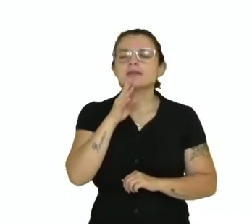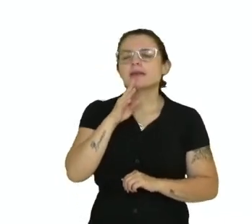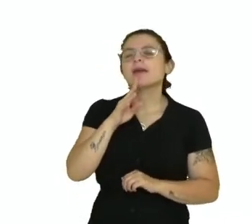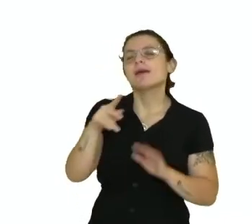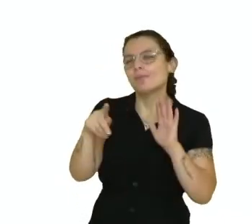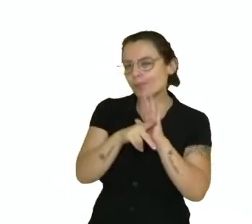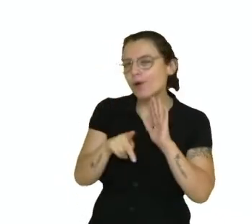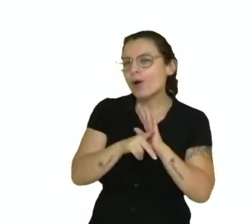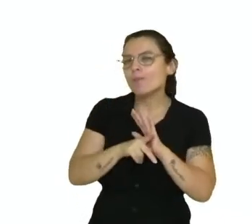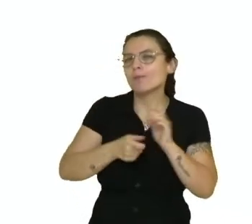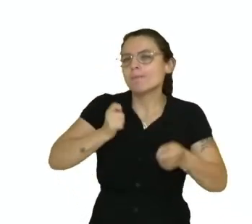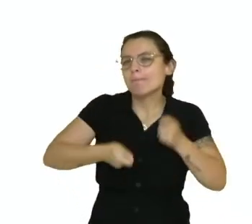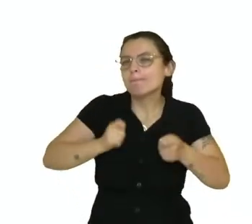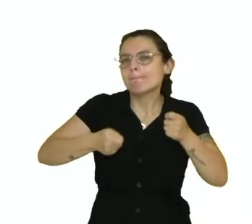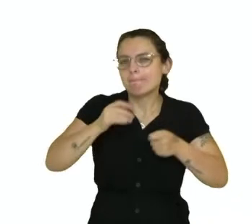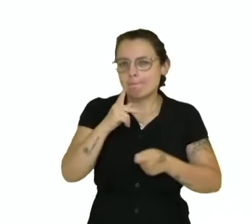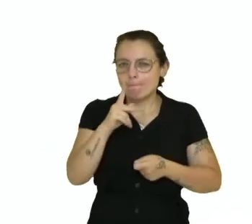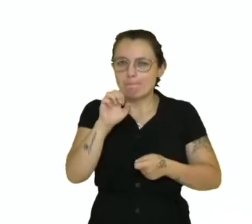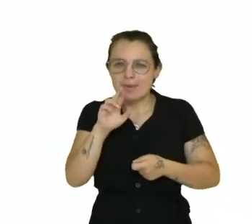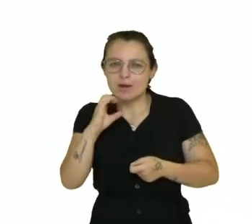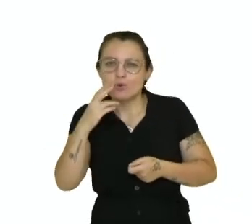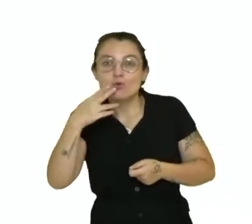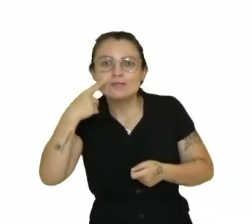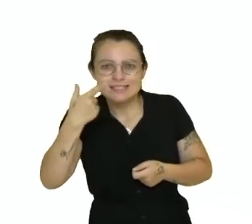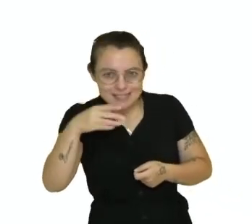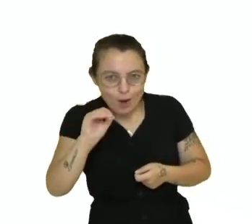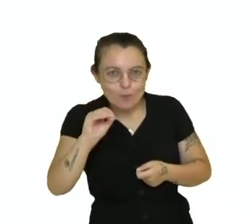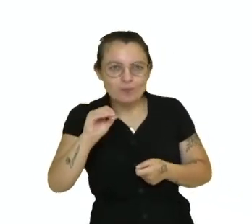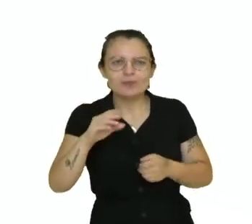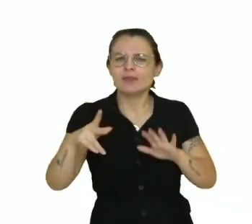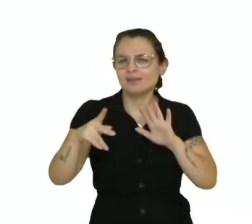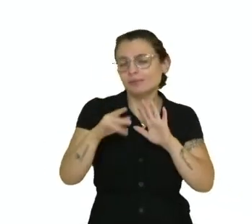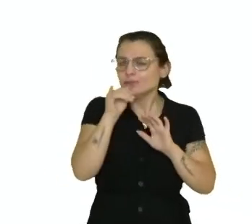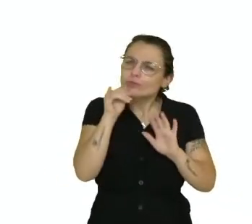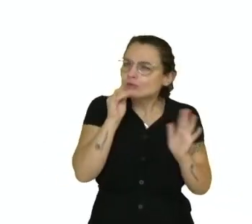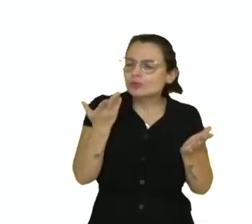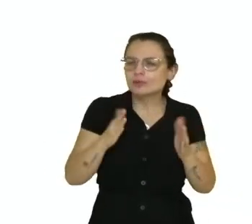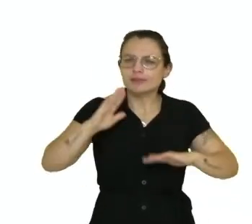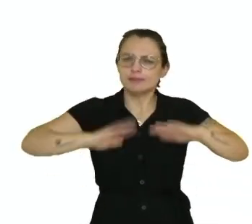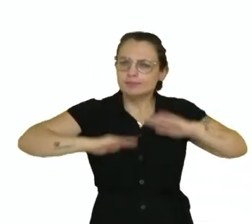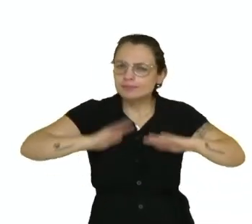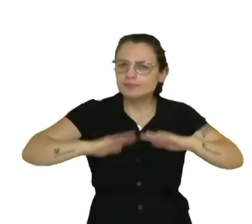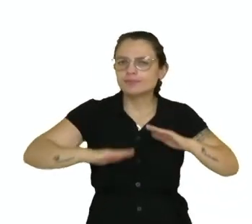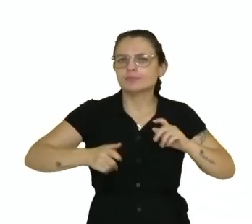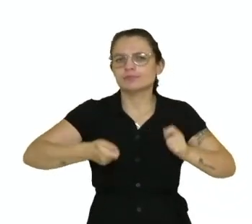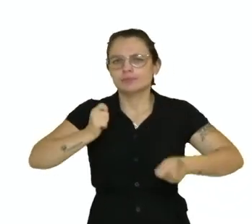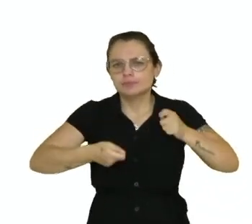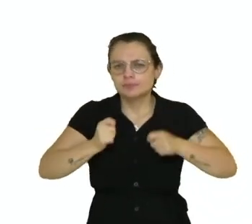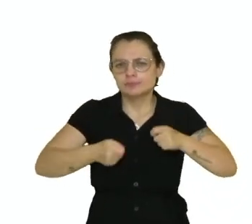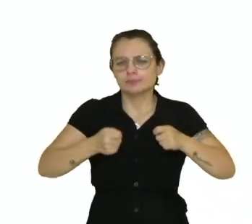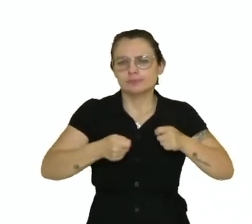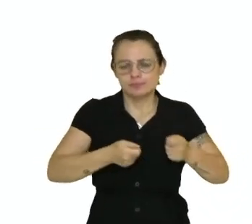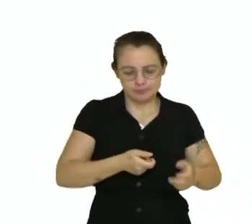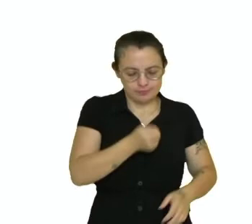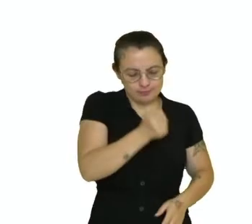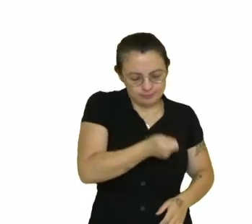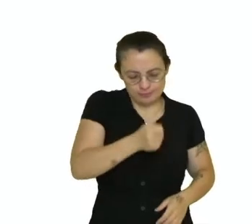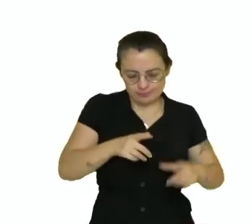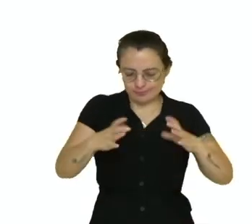por agitação ou batimento do instrumento musical, ou seja, os tambores, o xilofone,